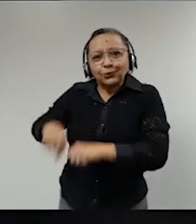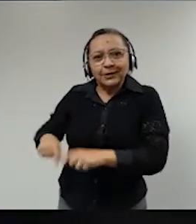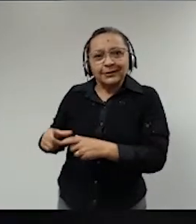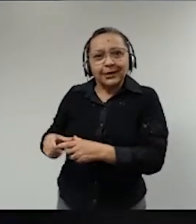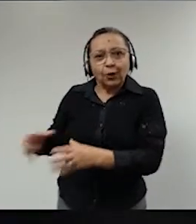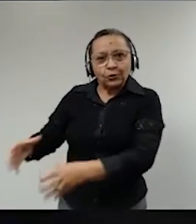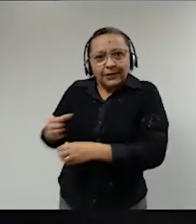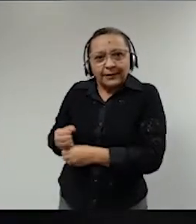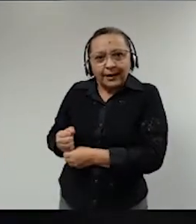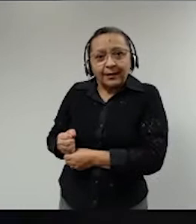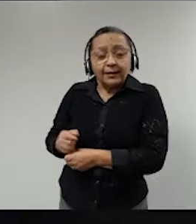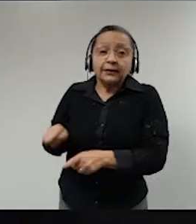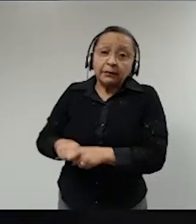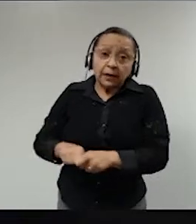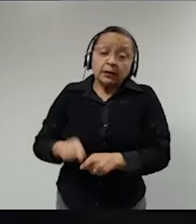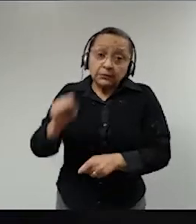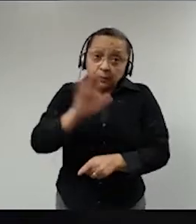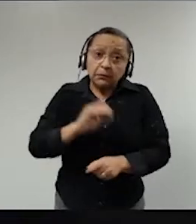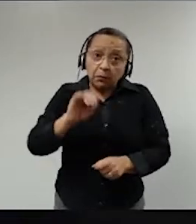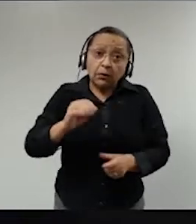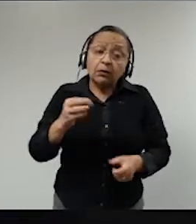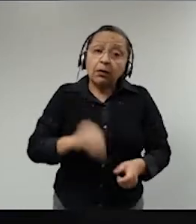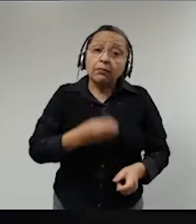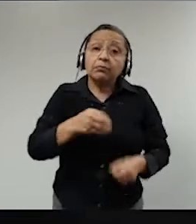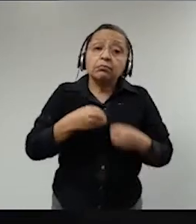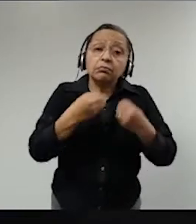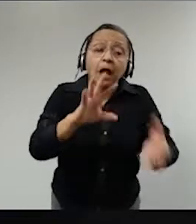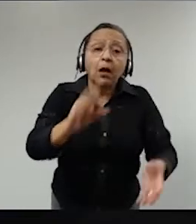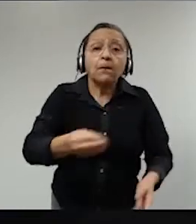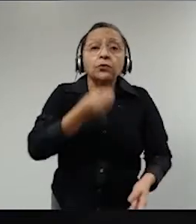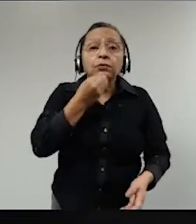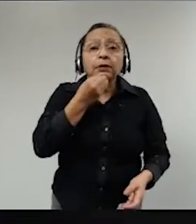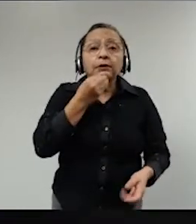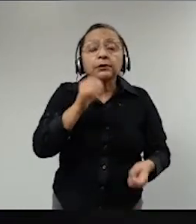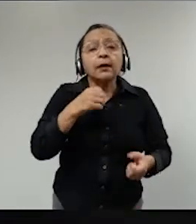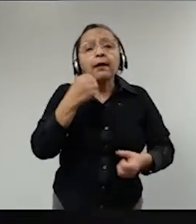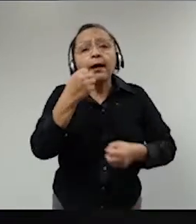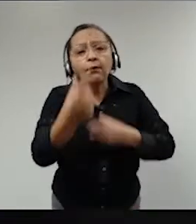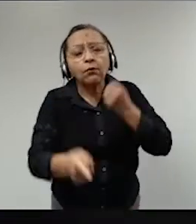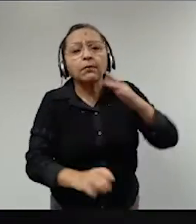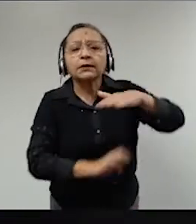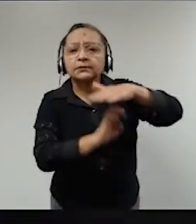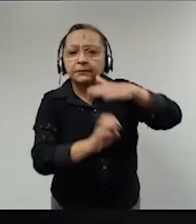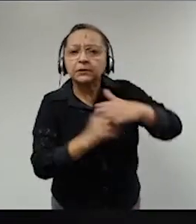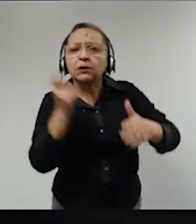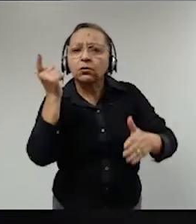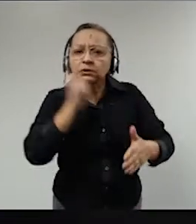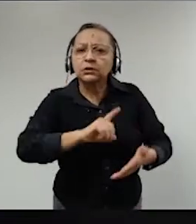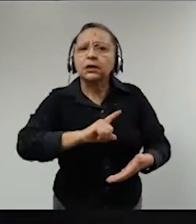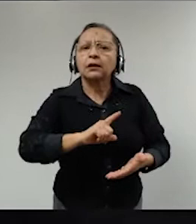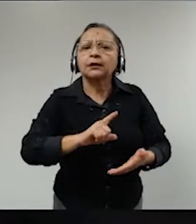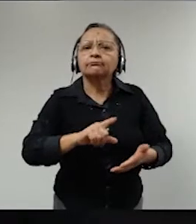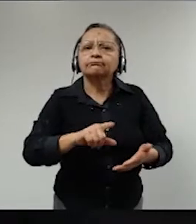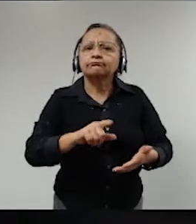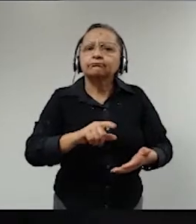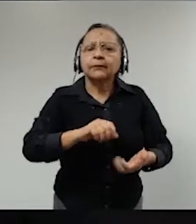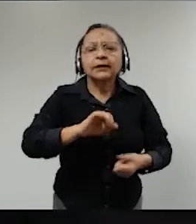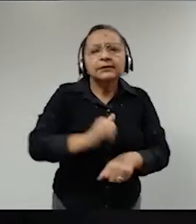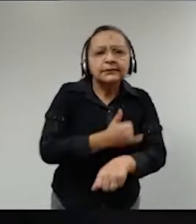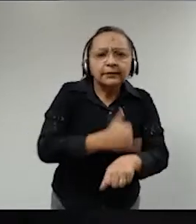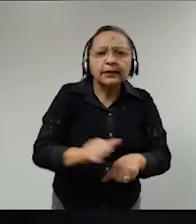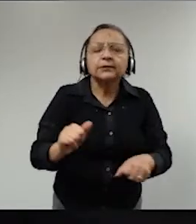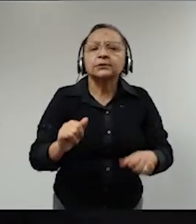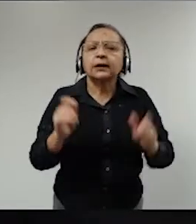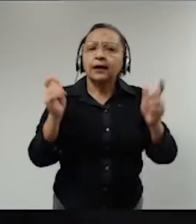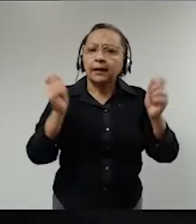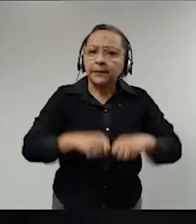pode oportunizar, em decorrência da crise, que algumas empresas adotem estratégias colusivas para